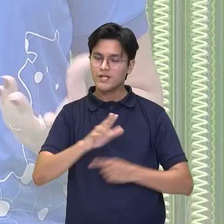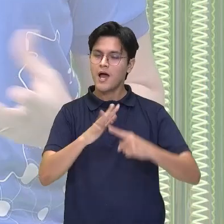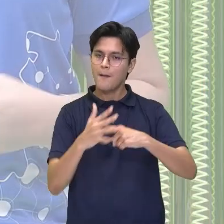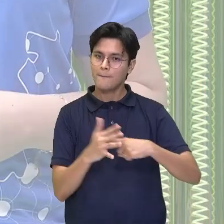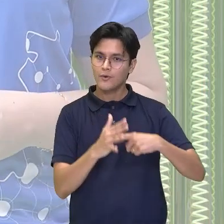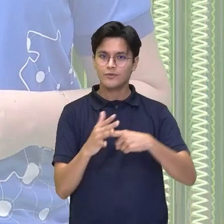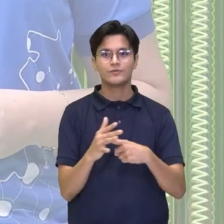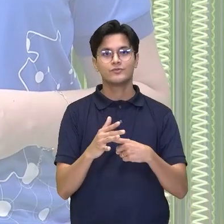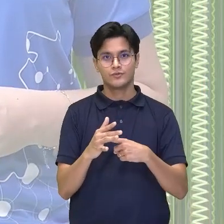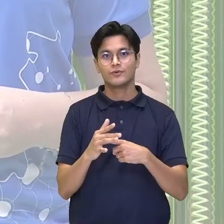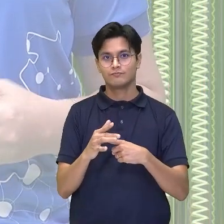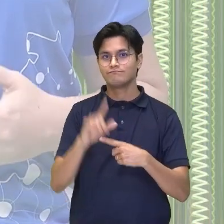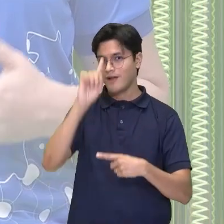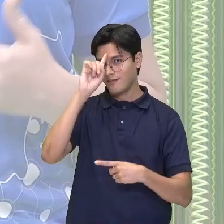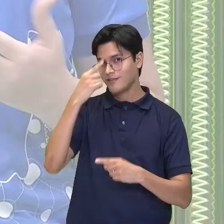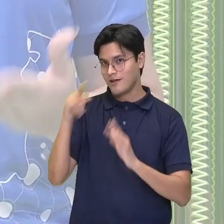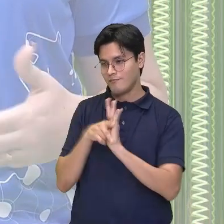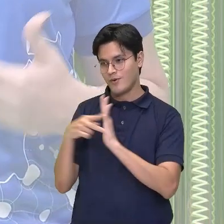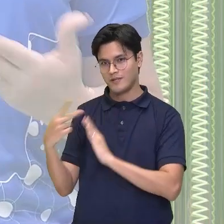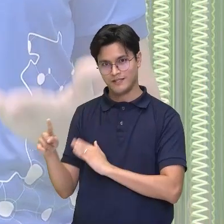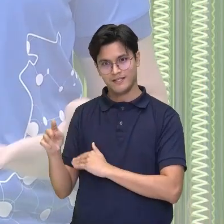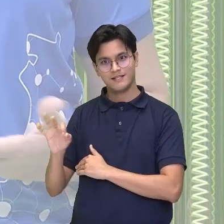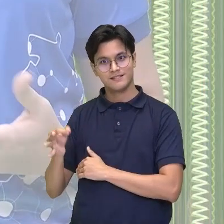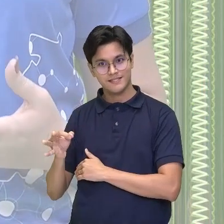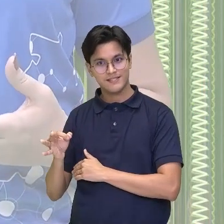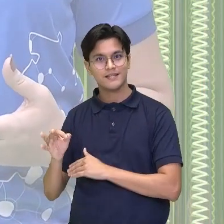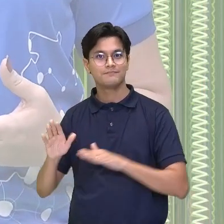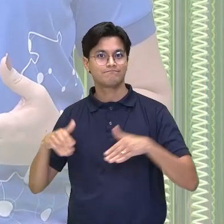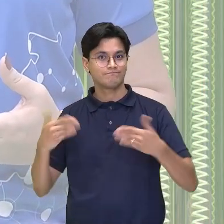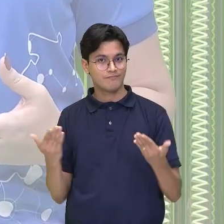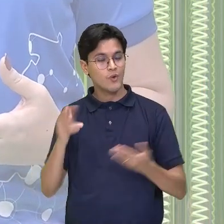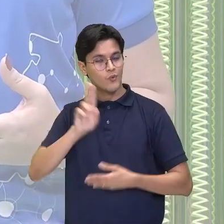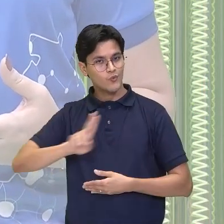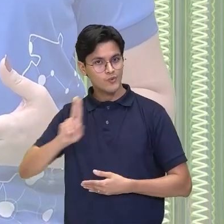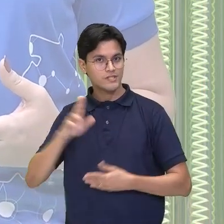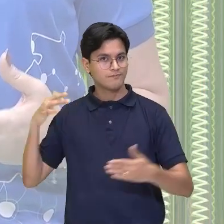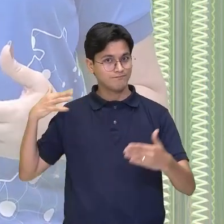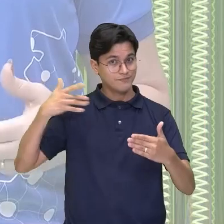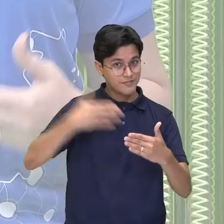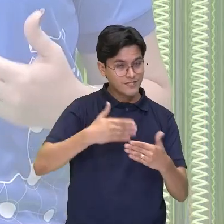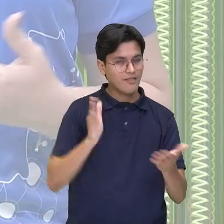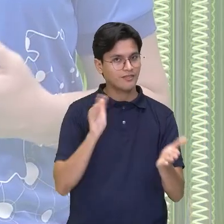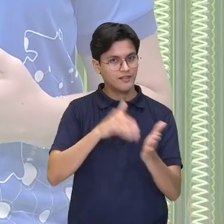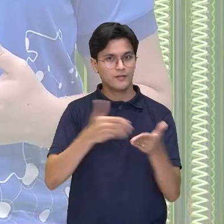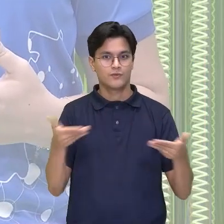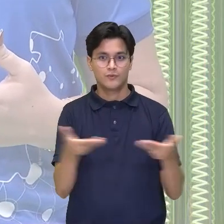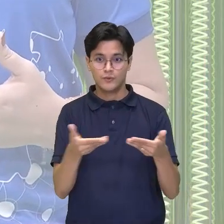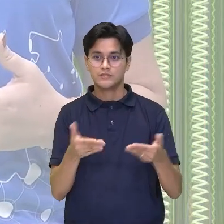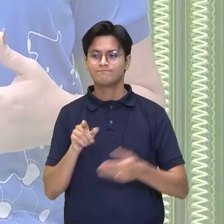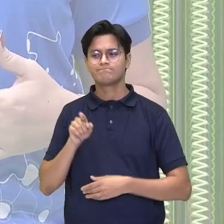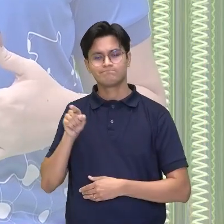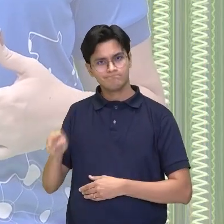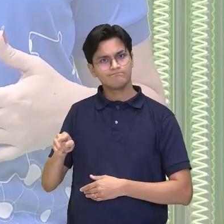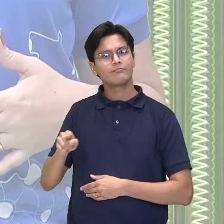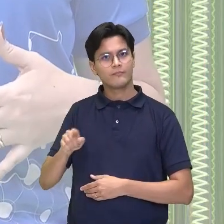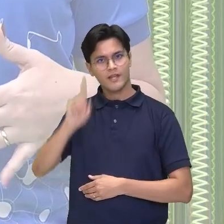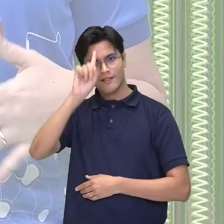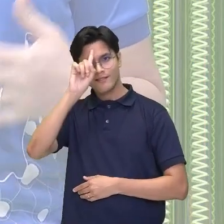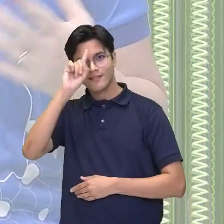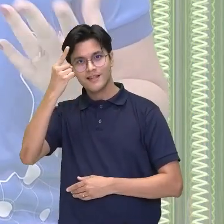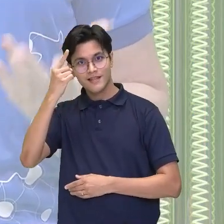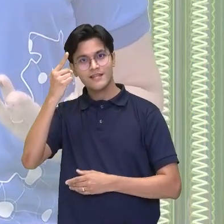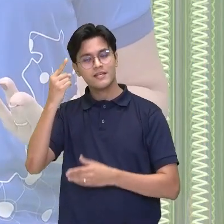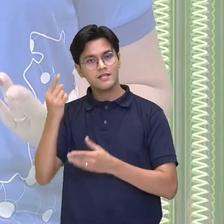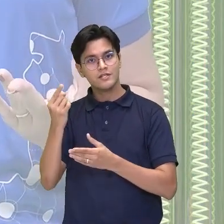gerada ali por esse homem, né, está sendo utilizada até hoje, certo? E ele criou, então,